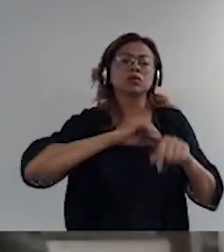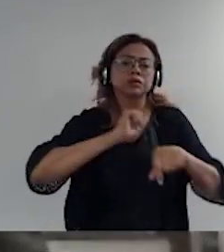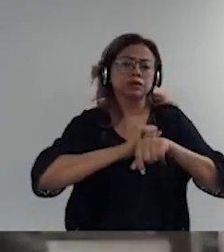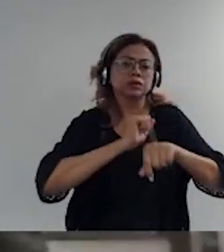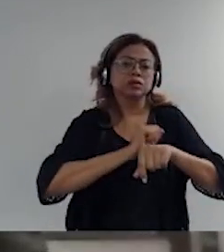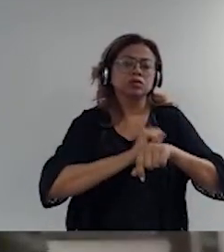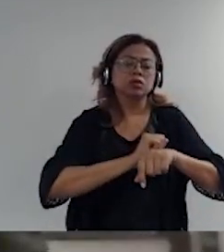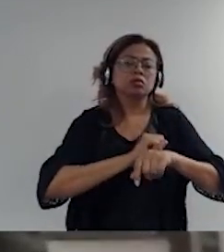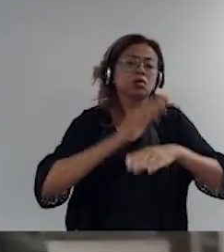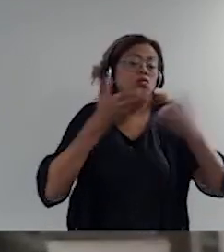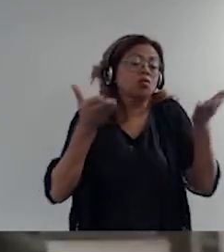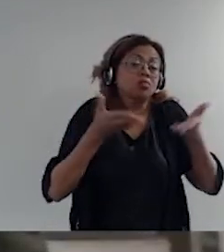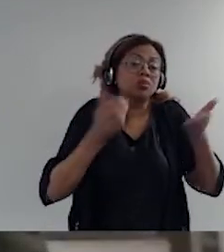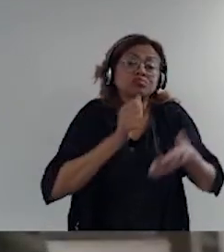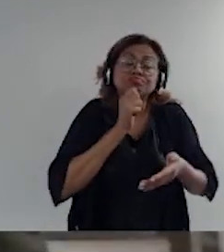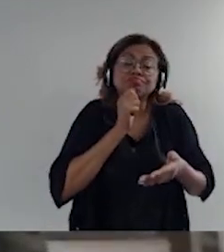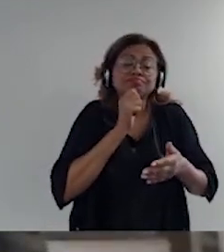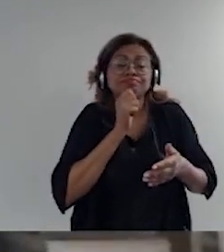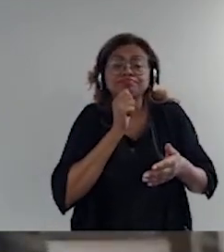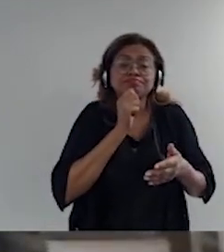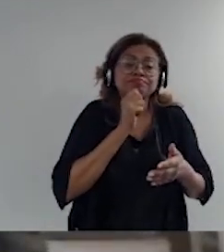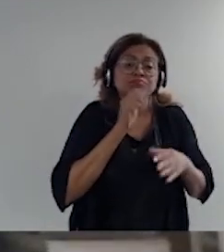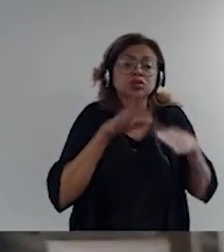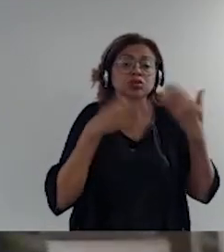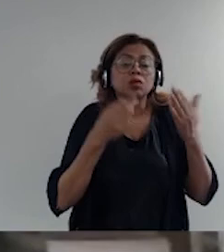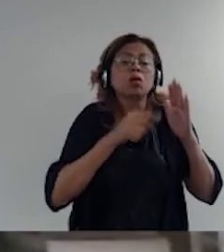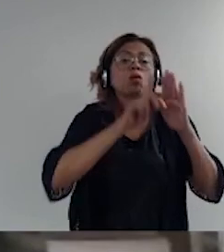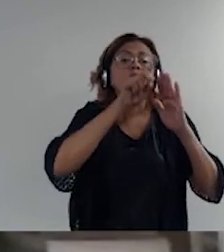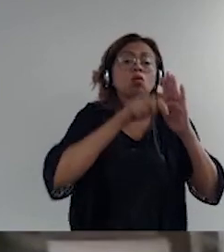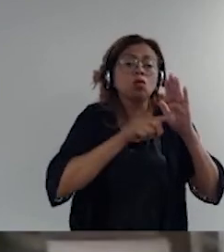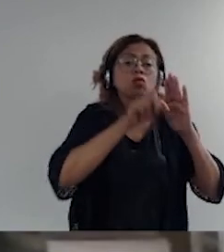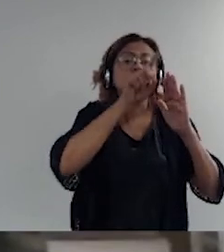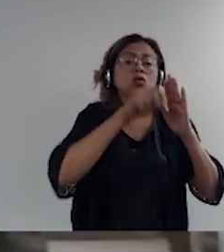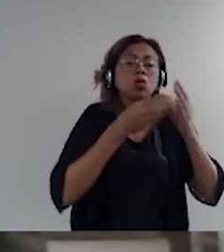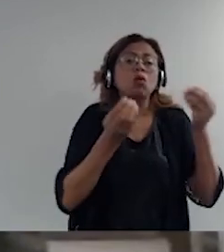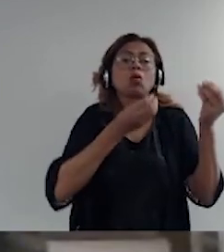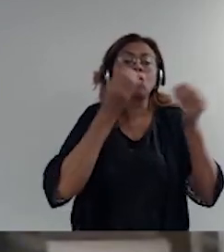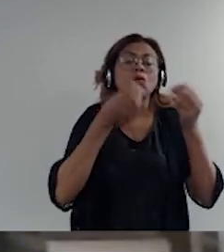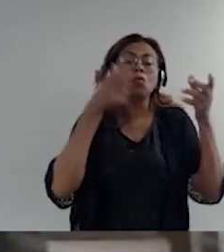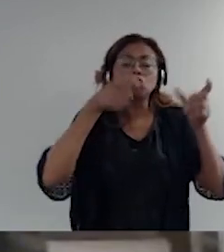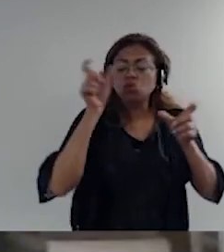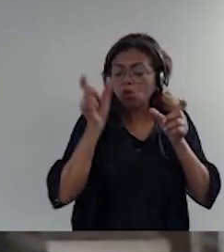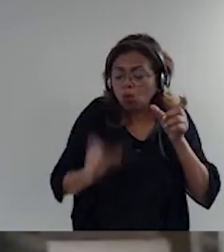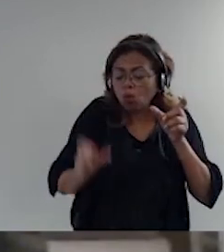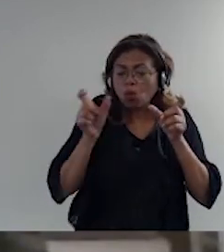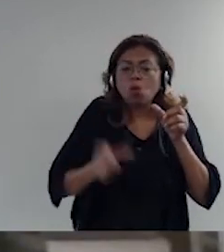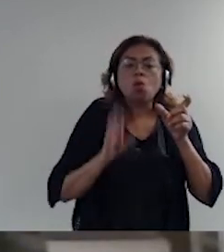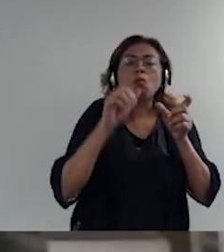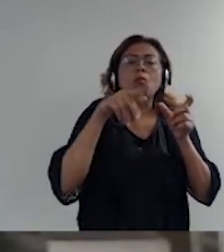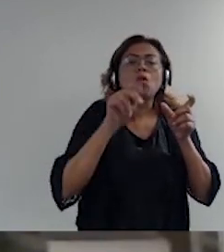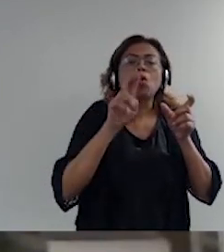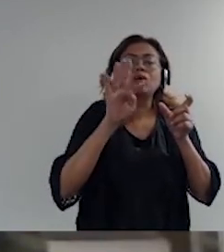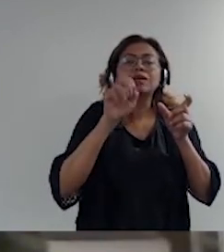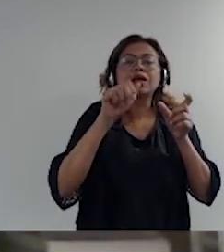enquanto, inexistente, ou qual é a variável cambial, como se comporta o câmbio na